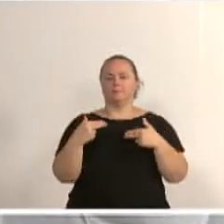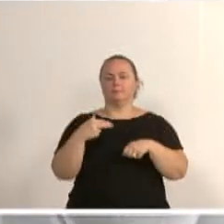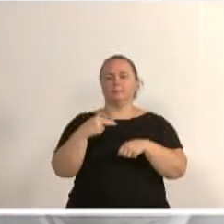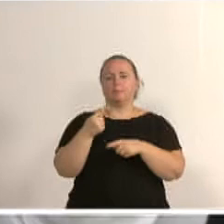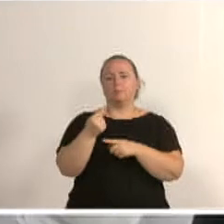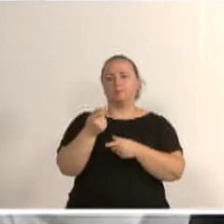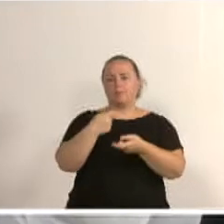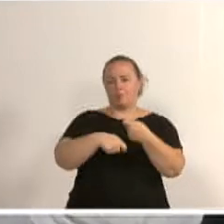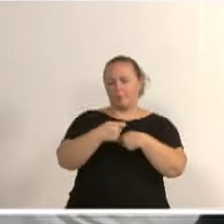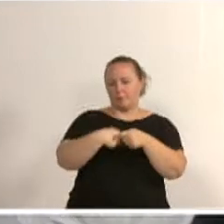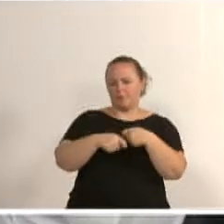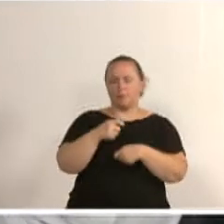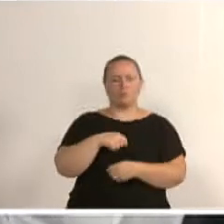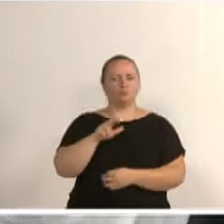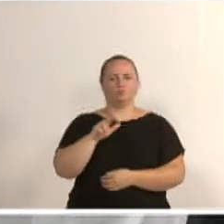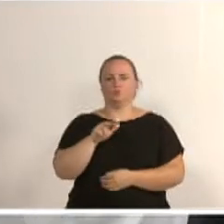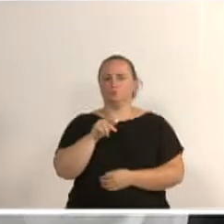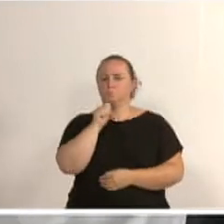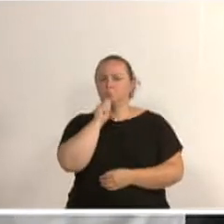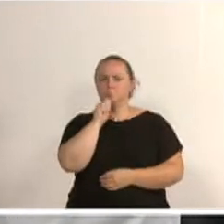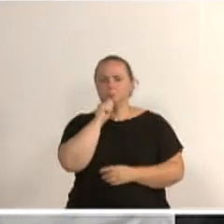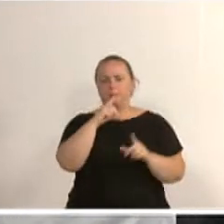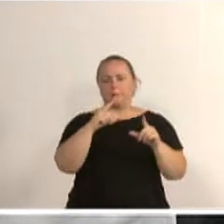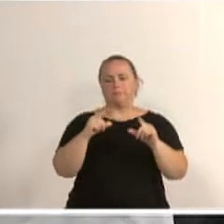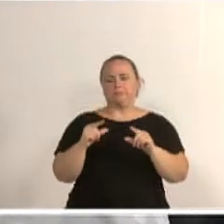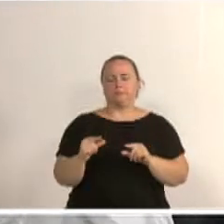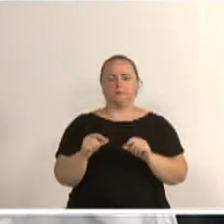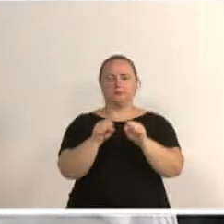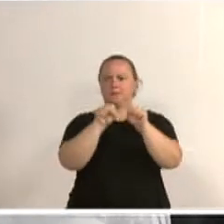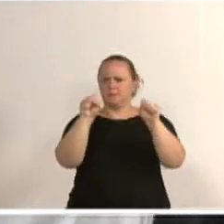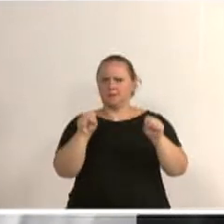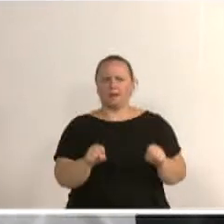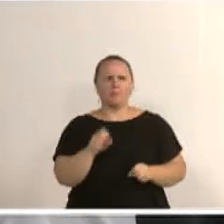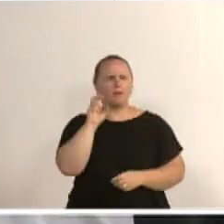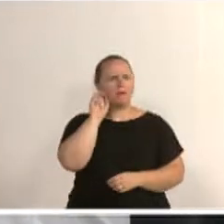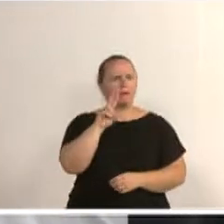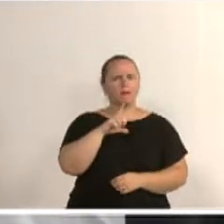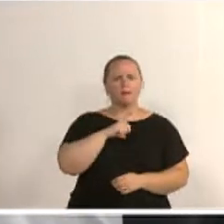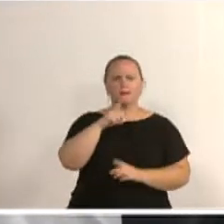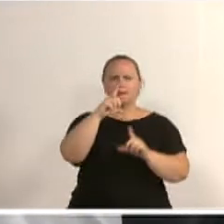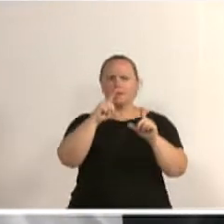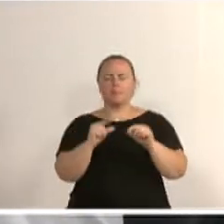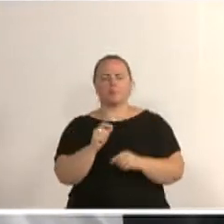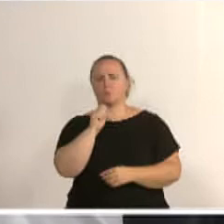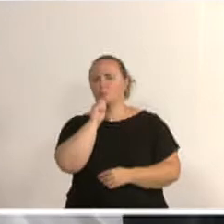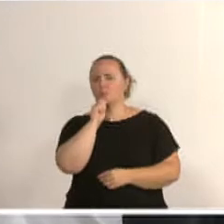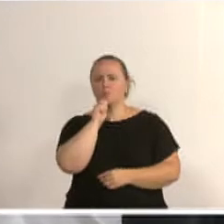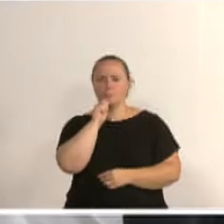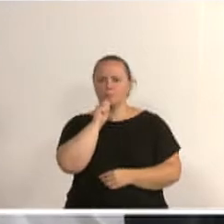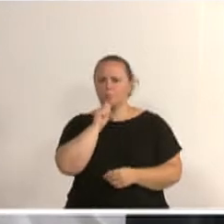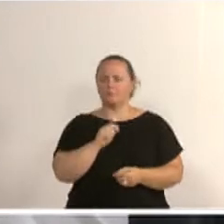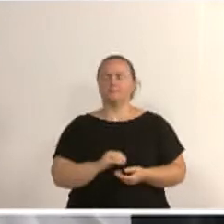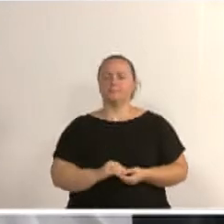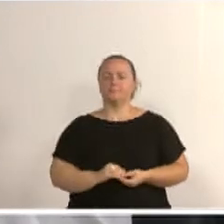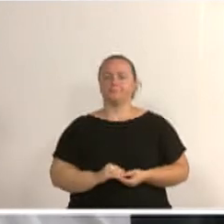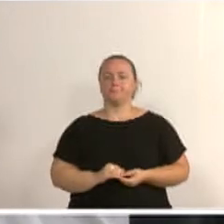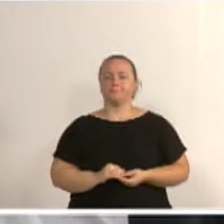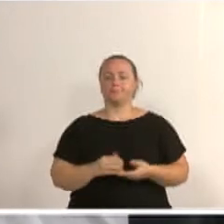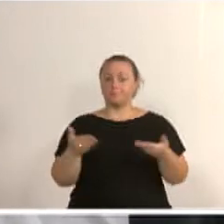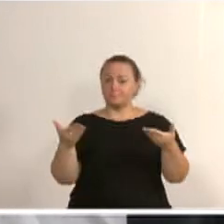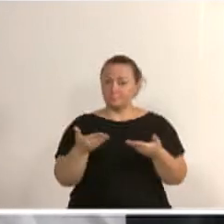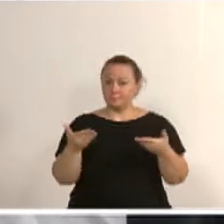momento a gente aprecia essa redução ali no sistema, tá? Porque assim, dentro do sistema hoje de